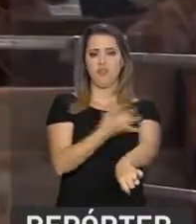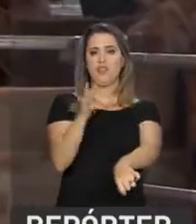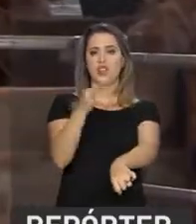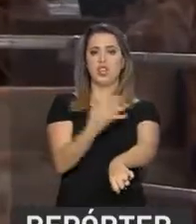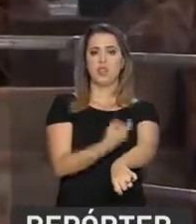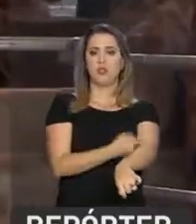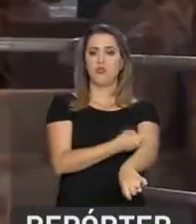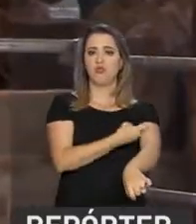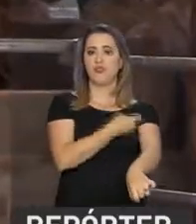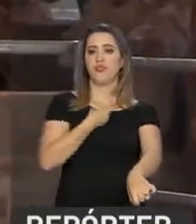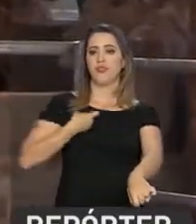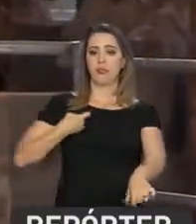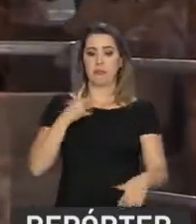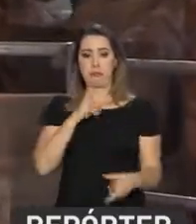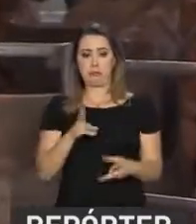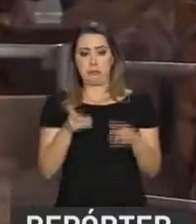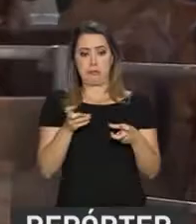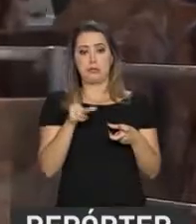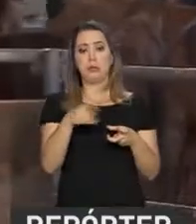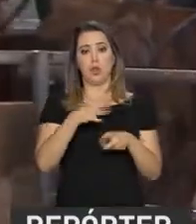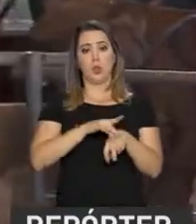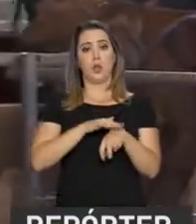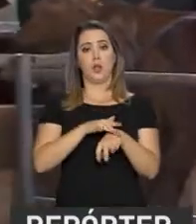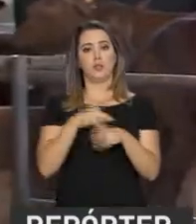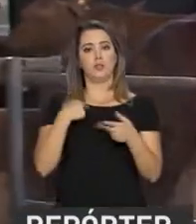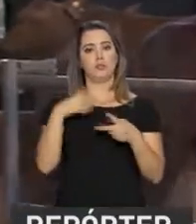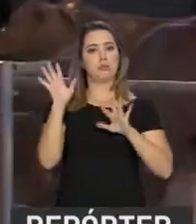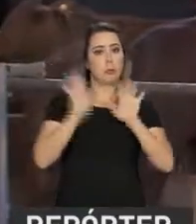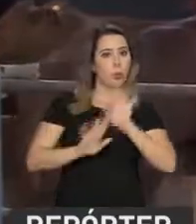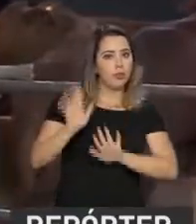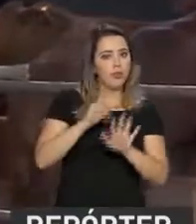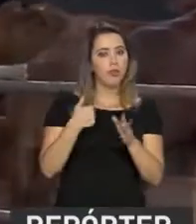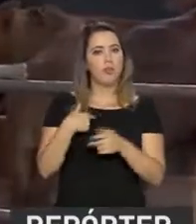uma doença que é o termômetro, de fato, para a vigilância